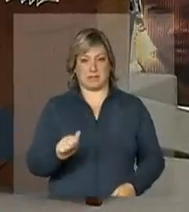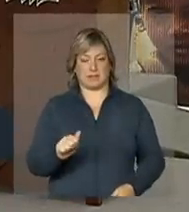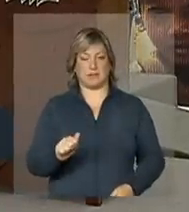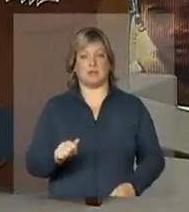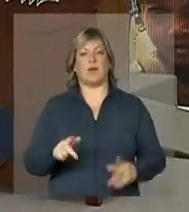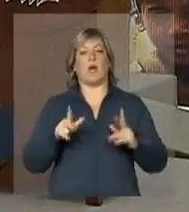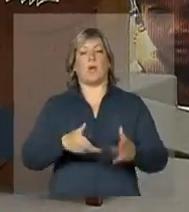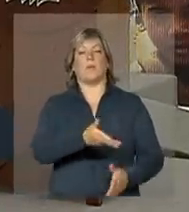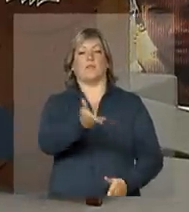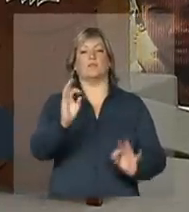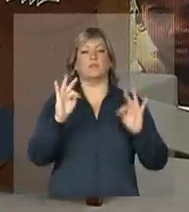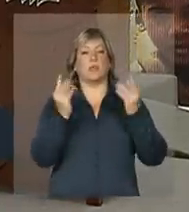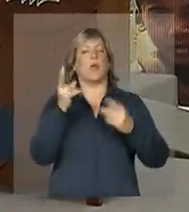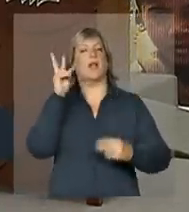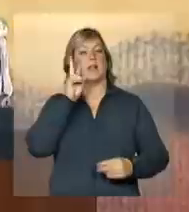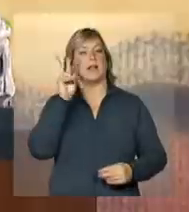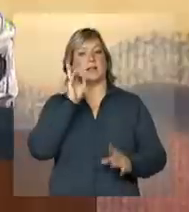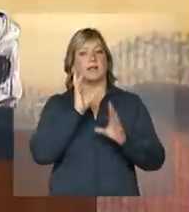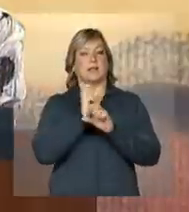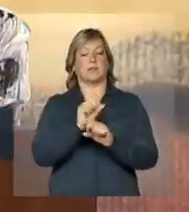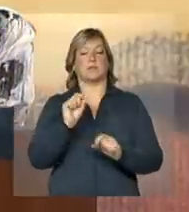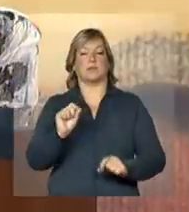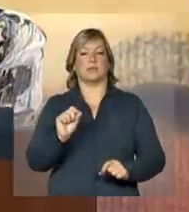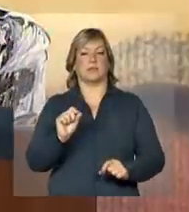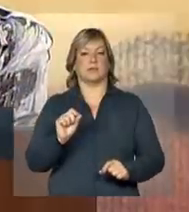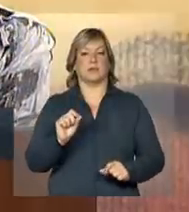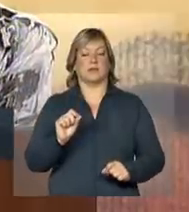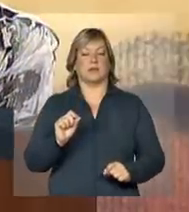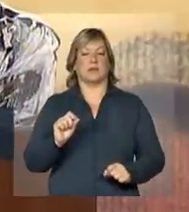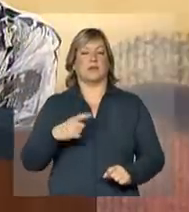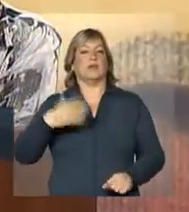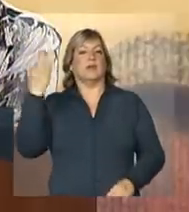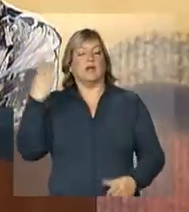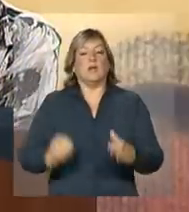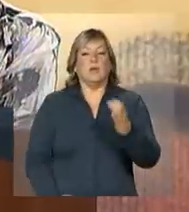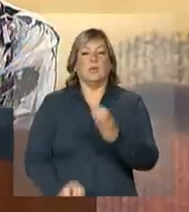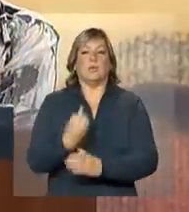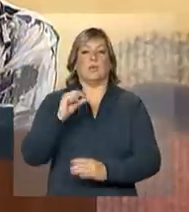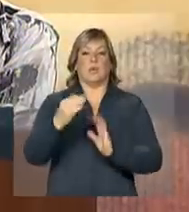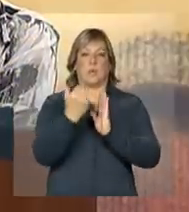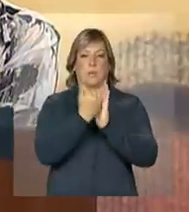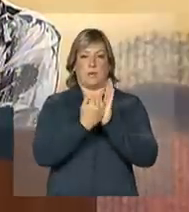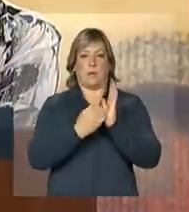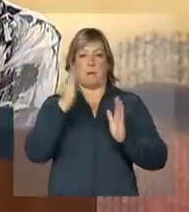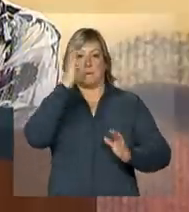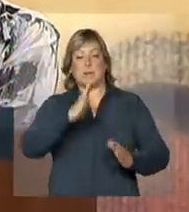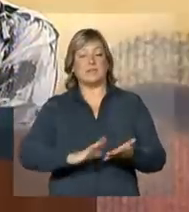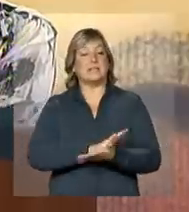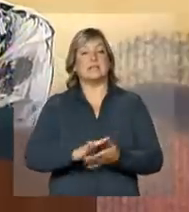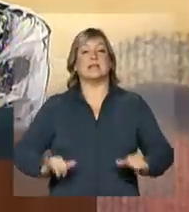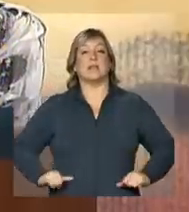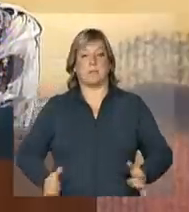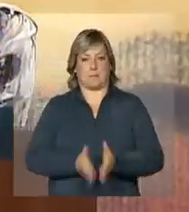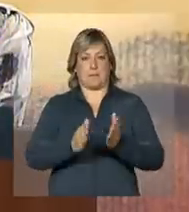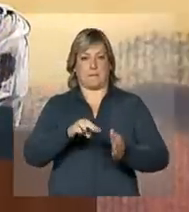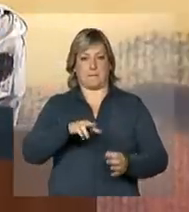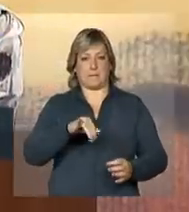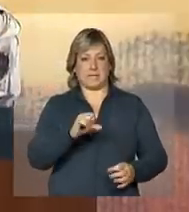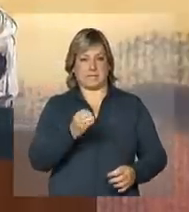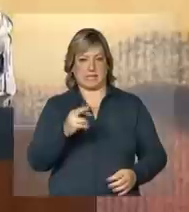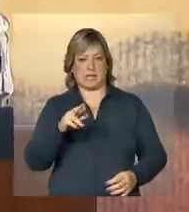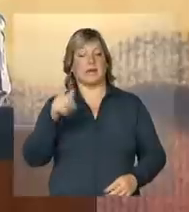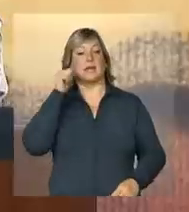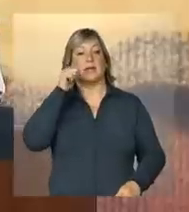todos vocês se lembram por ocasião do lançamento do programa Brasil sem miséria a ministra